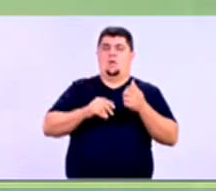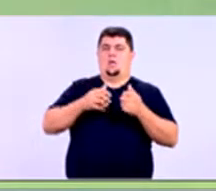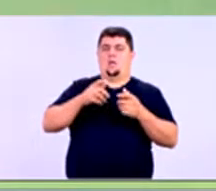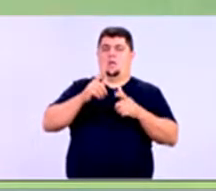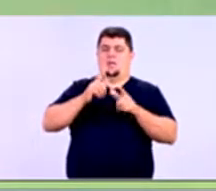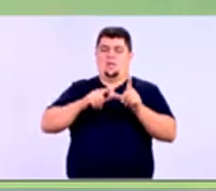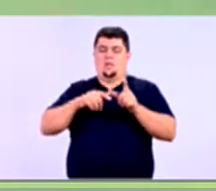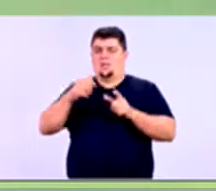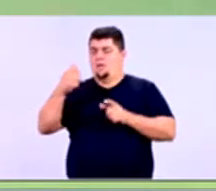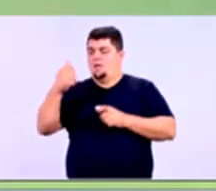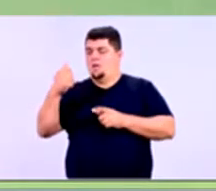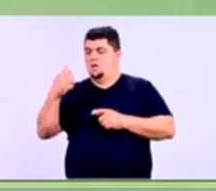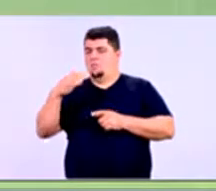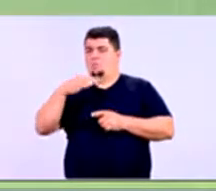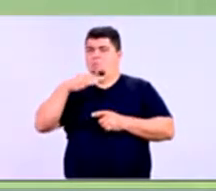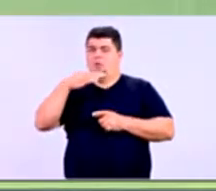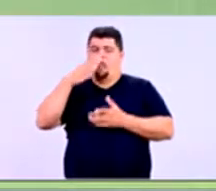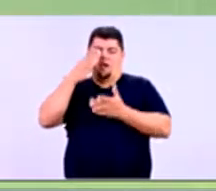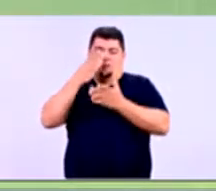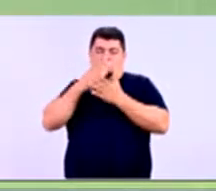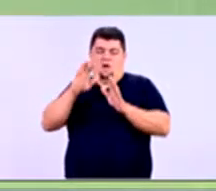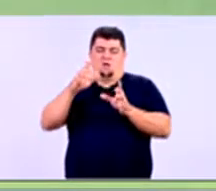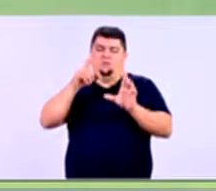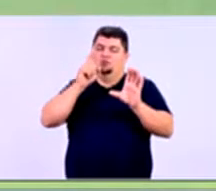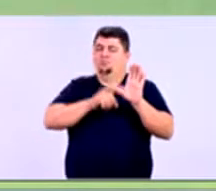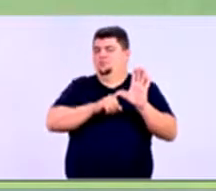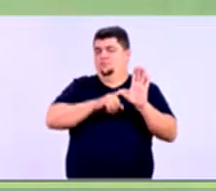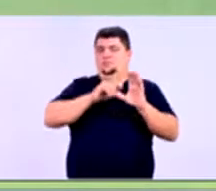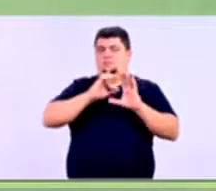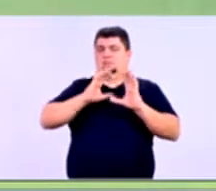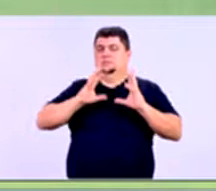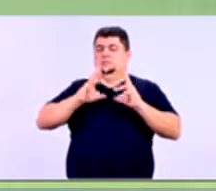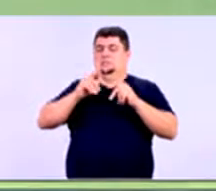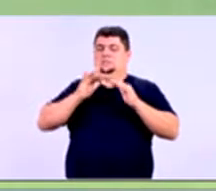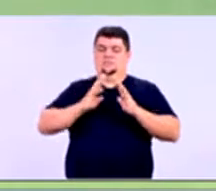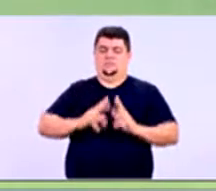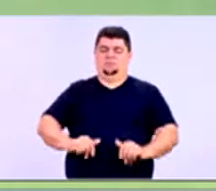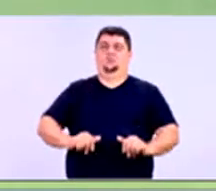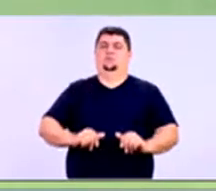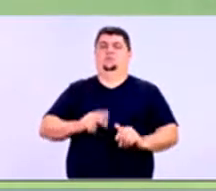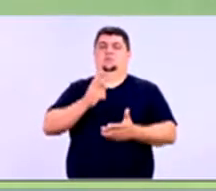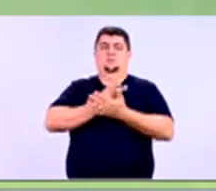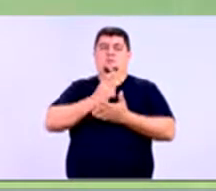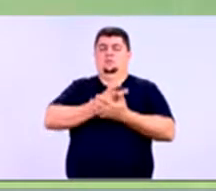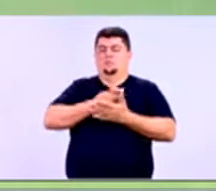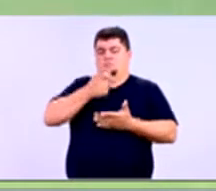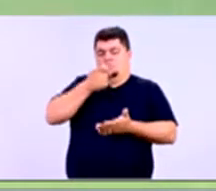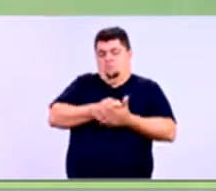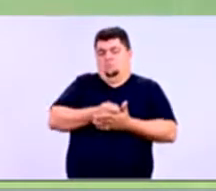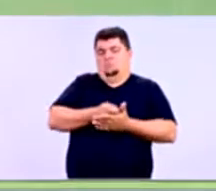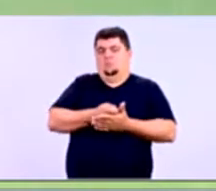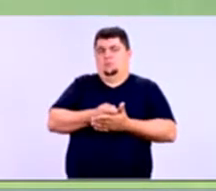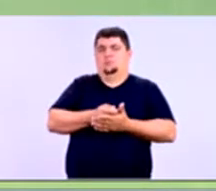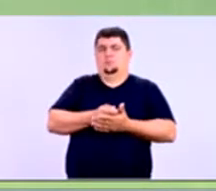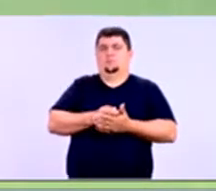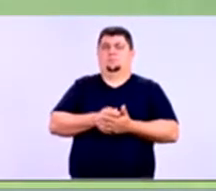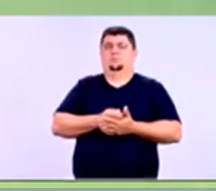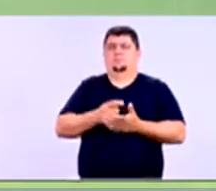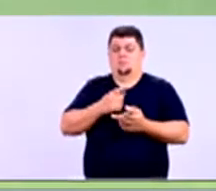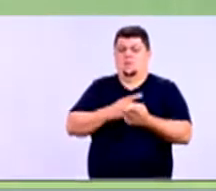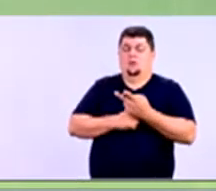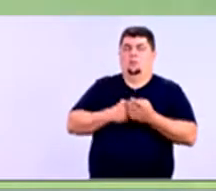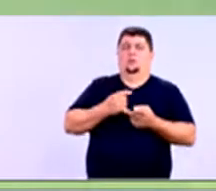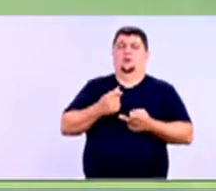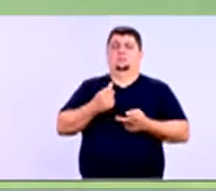seja, matar a dívida. Então, sempre que eu fizer um pagamento em uma situação de